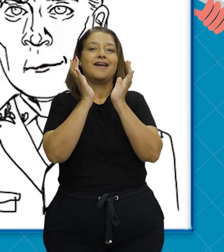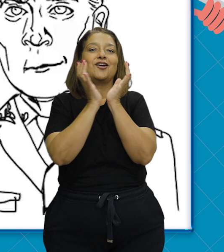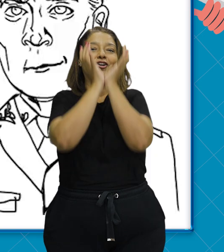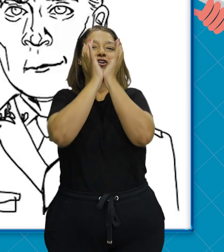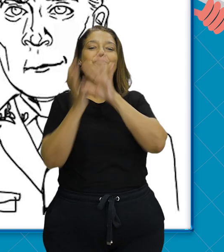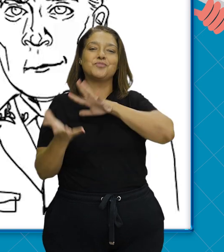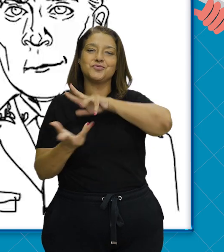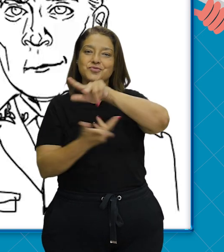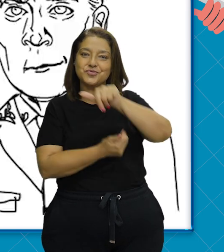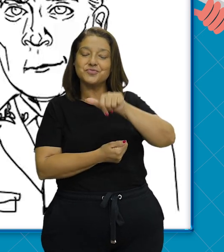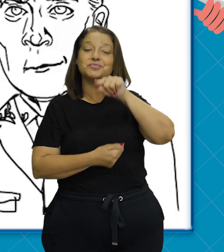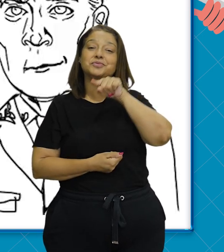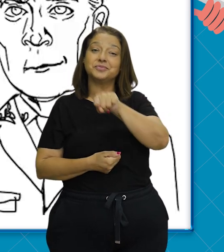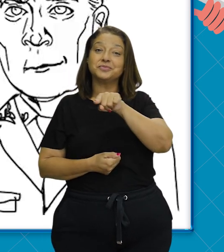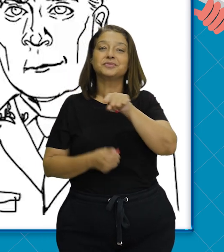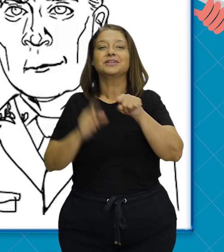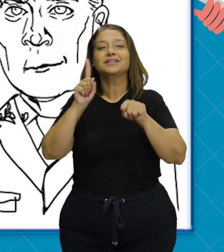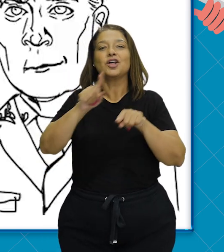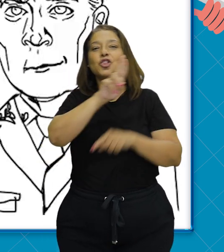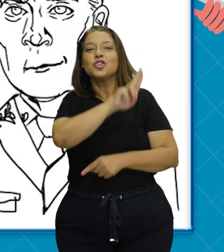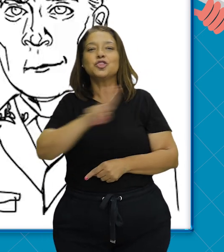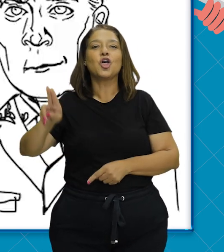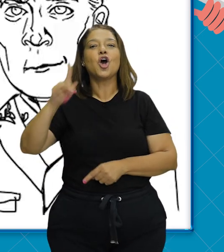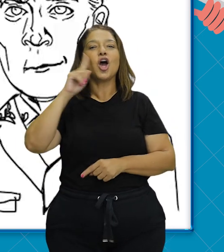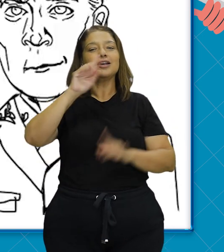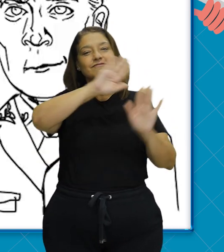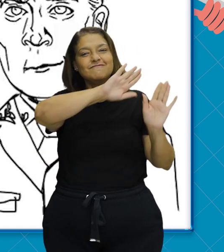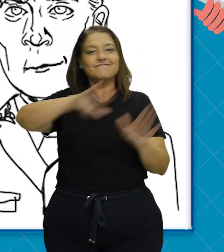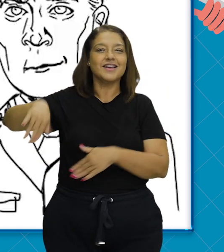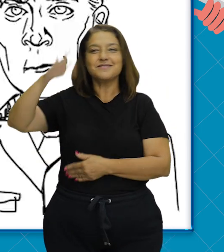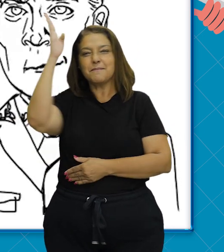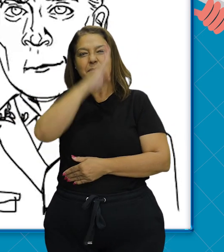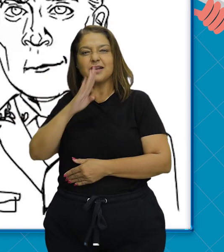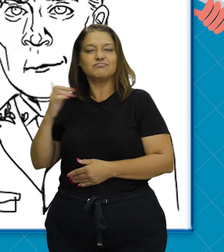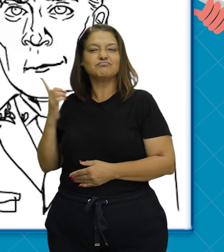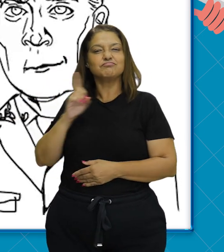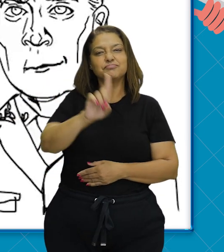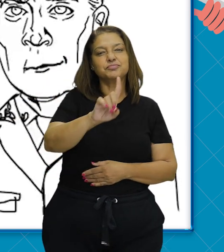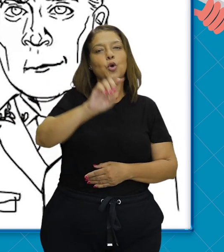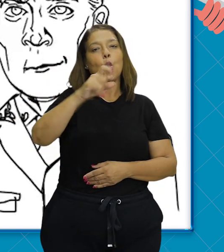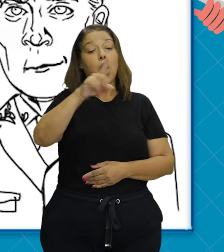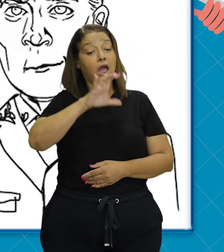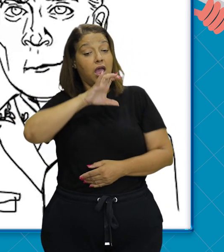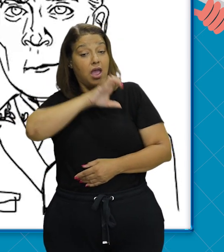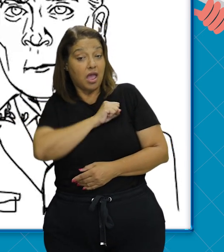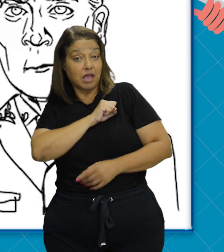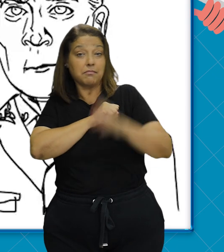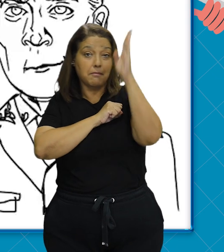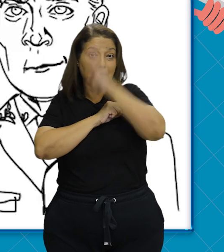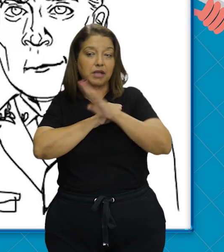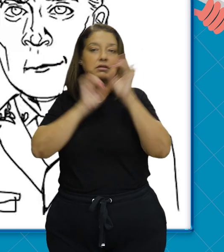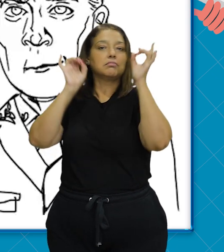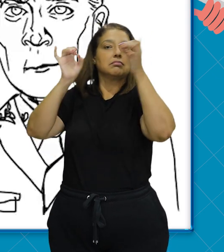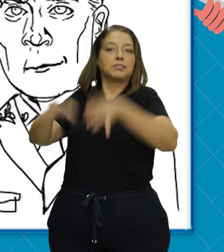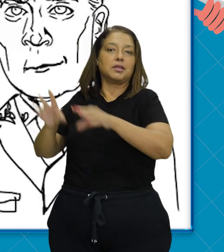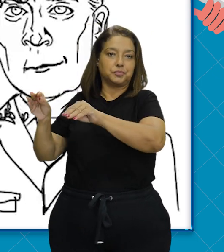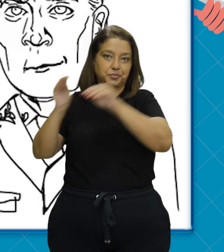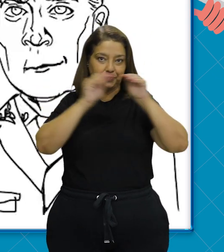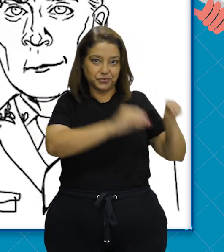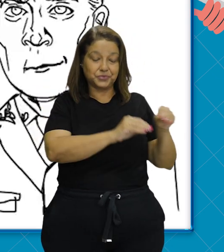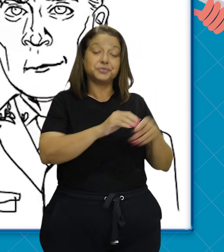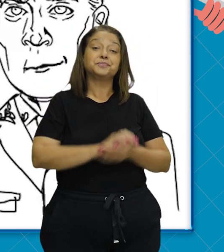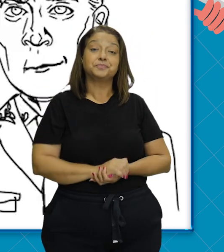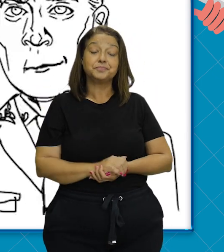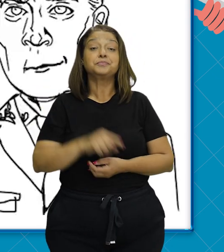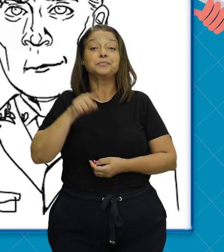de slogans ufanistas como "Para frente, Brasil" e "Ame-o ou deixe-o". Com mais alguns empréstimos